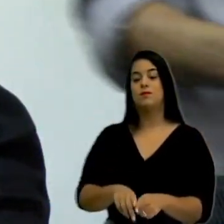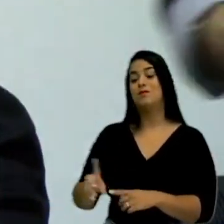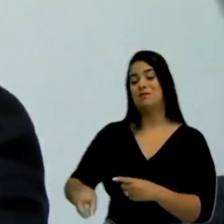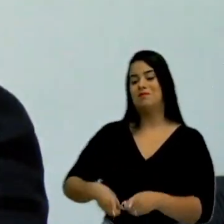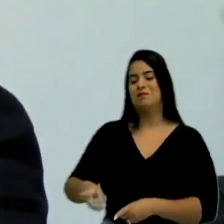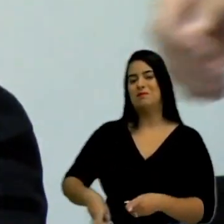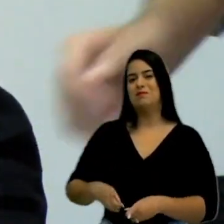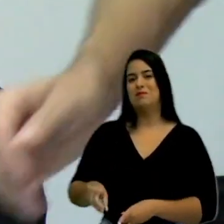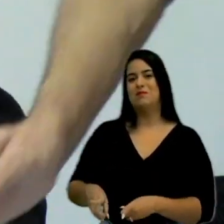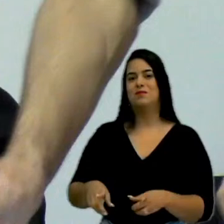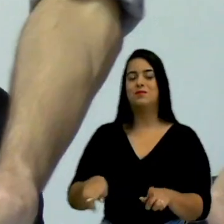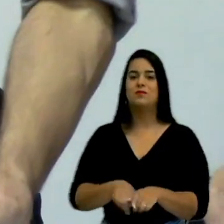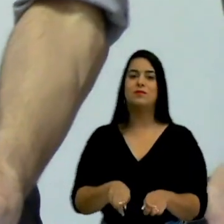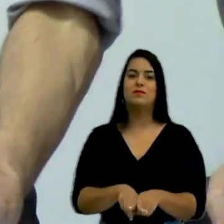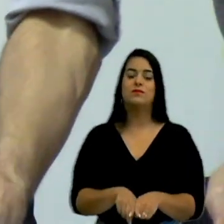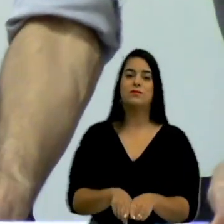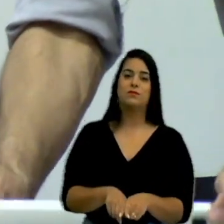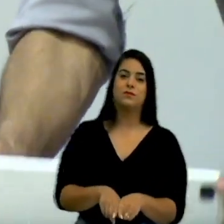prima,